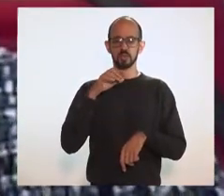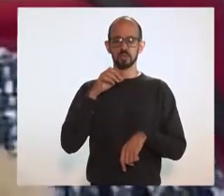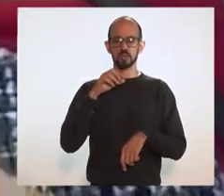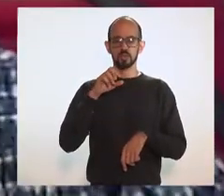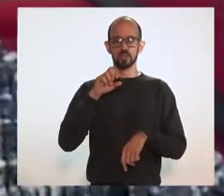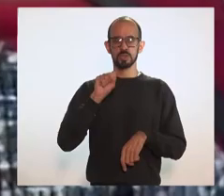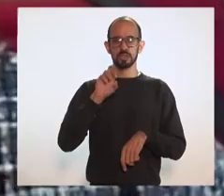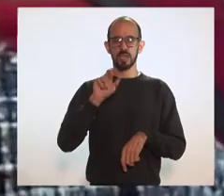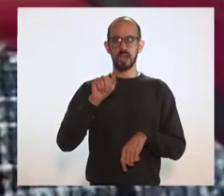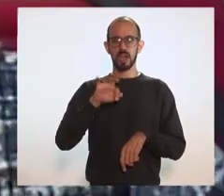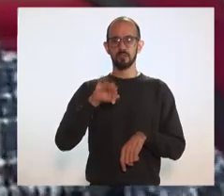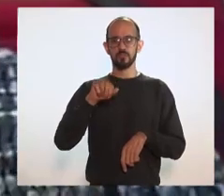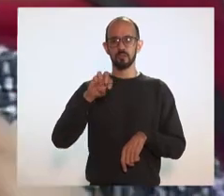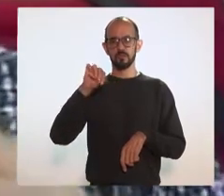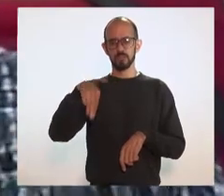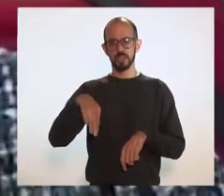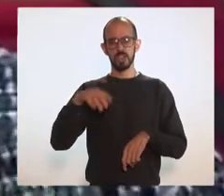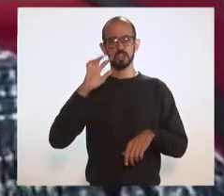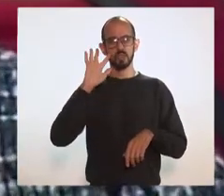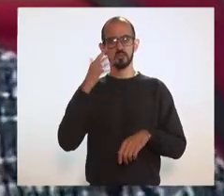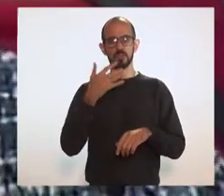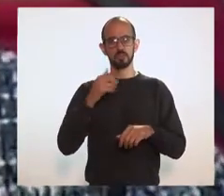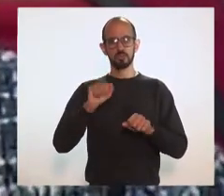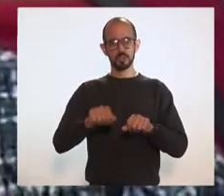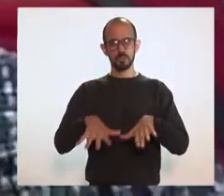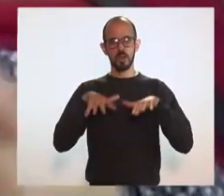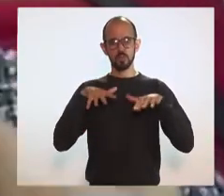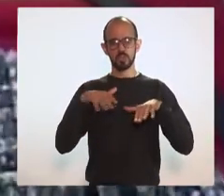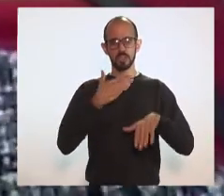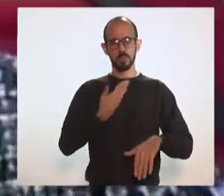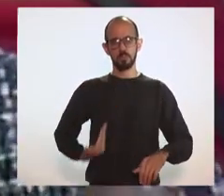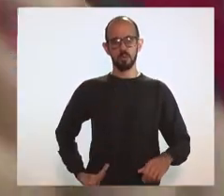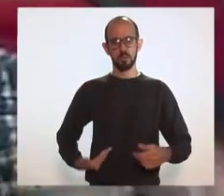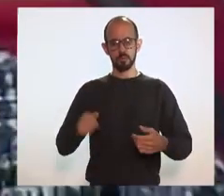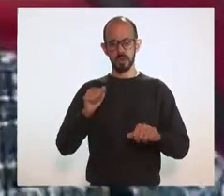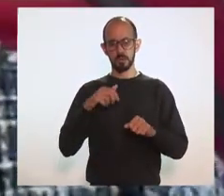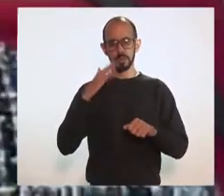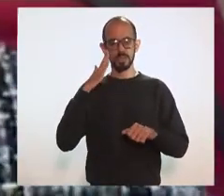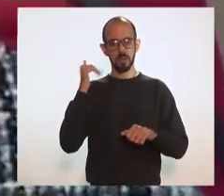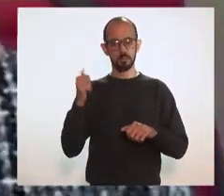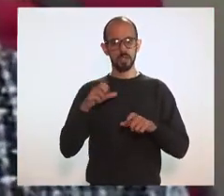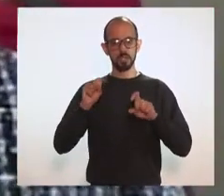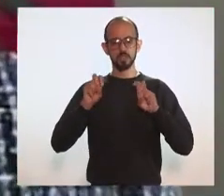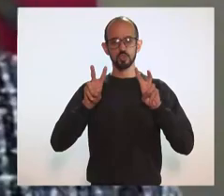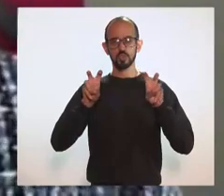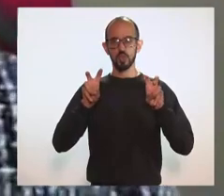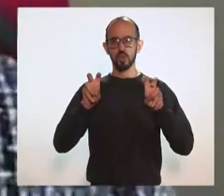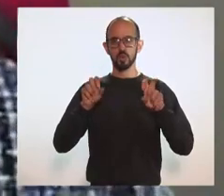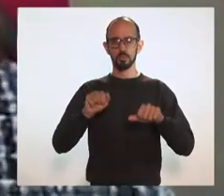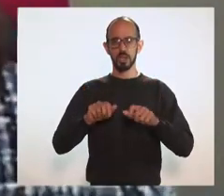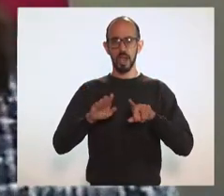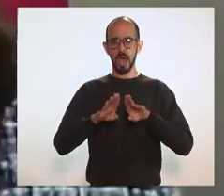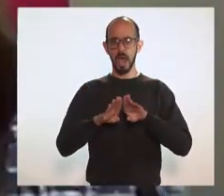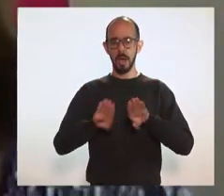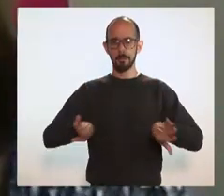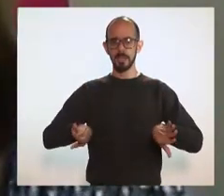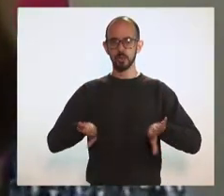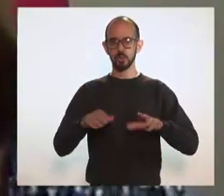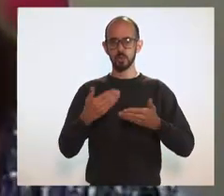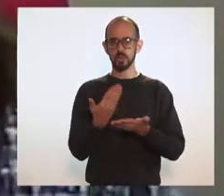rapidamente uma audiência pública para tratar da questão da manutenção da abertura das escolas, mas eu